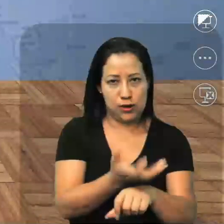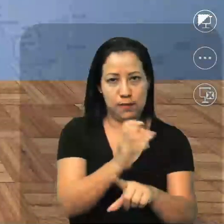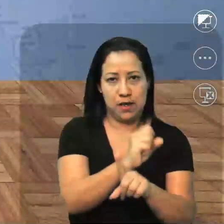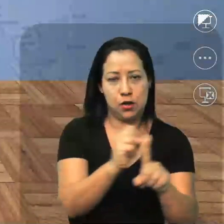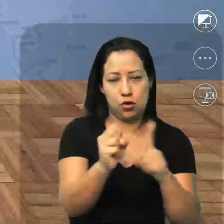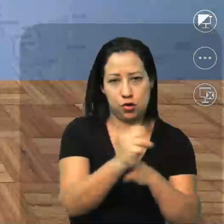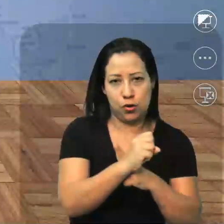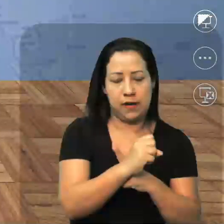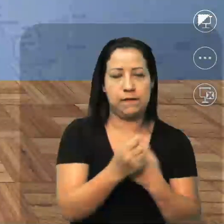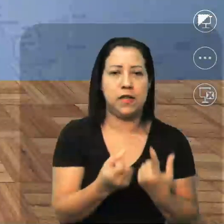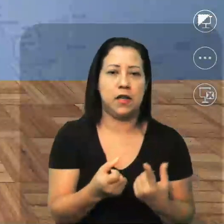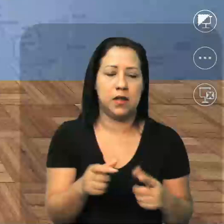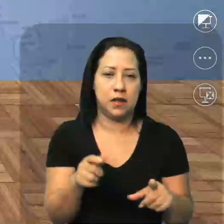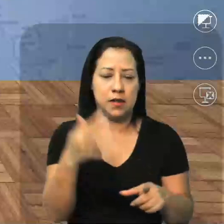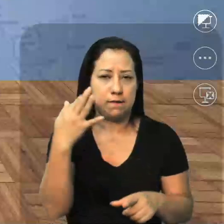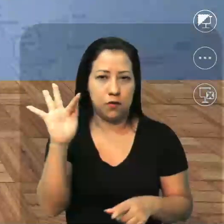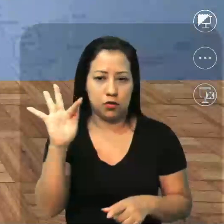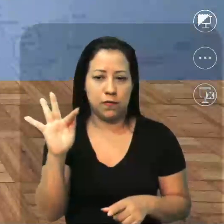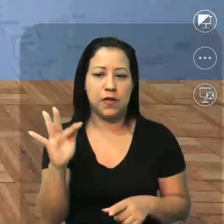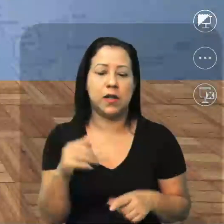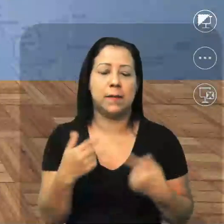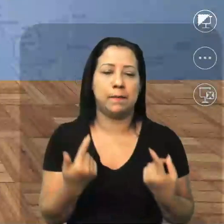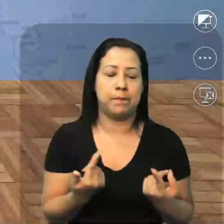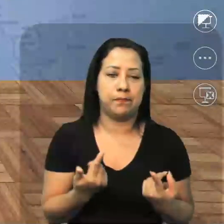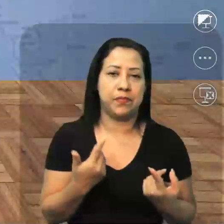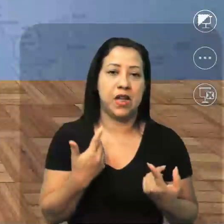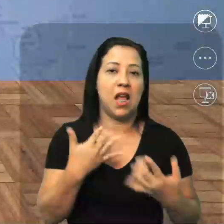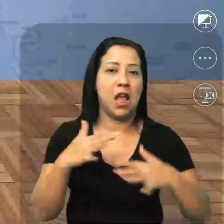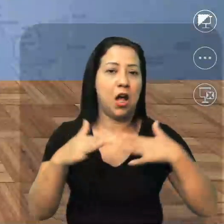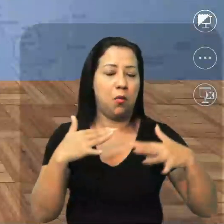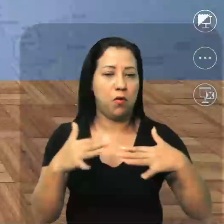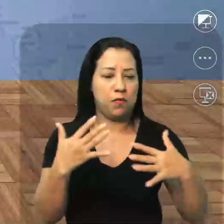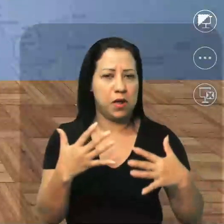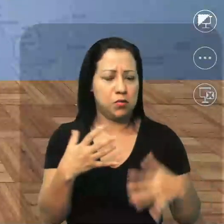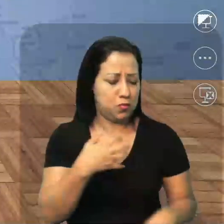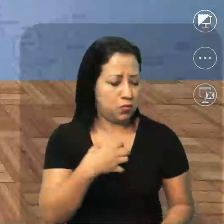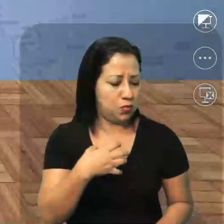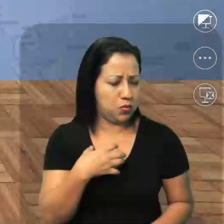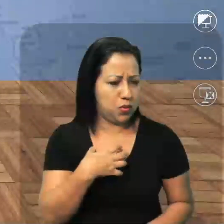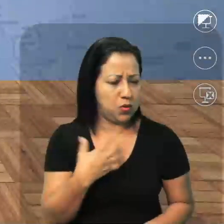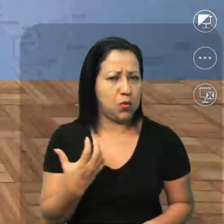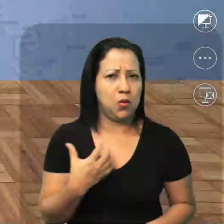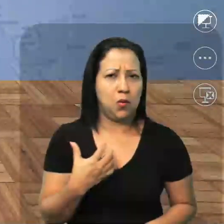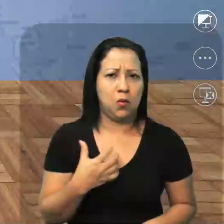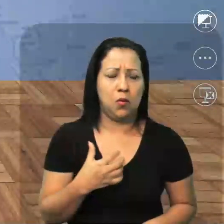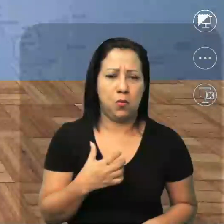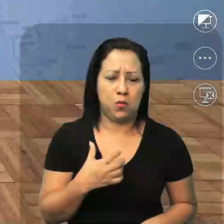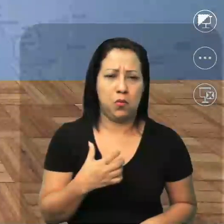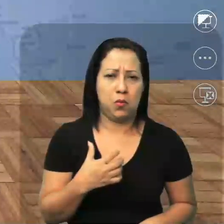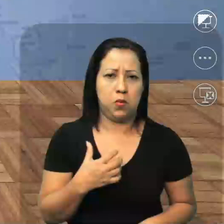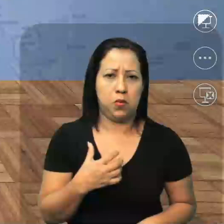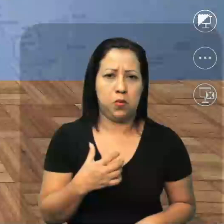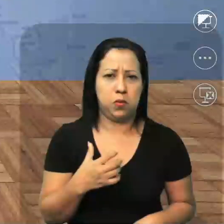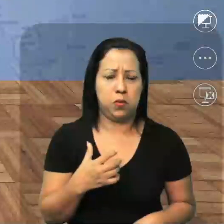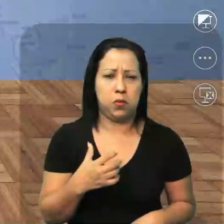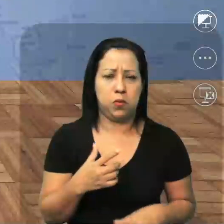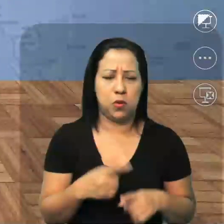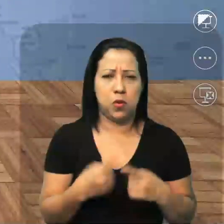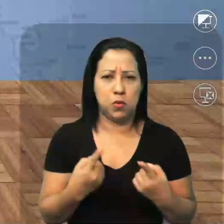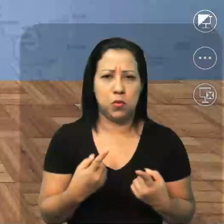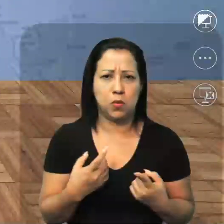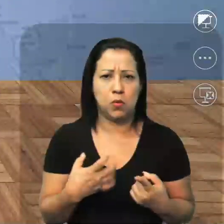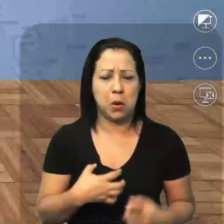Porque ela traz revoltas. E no Brasil, nós somos um país que é